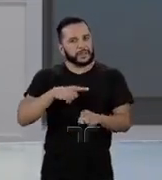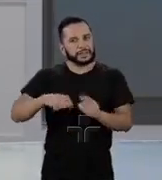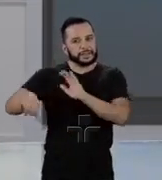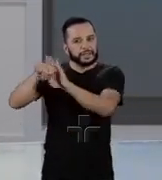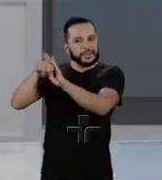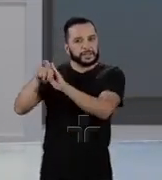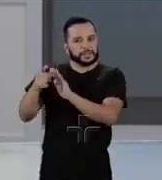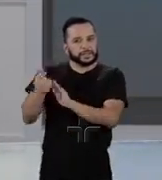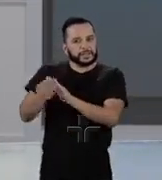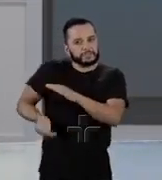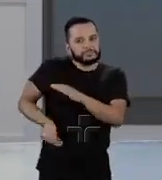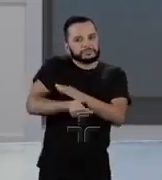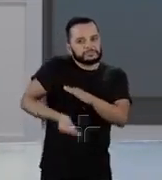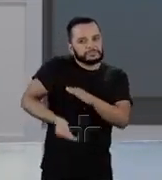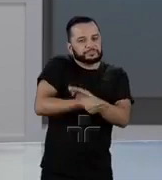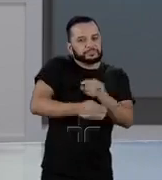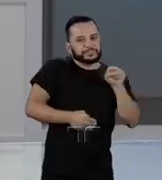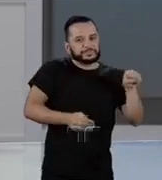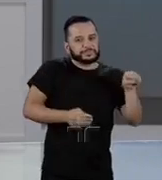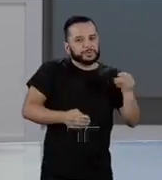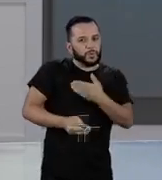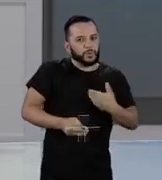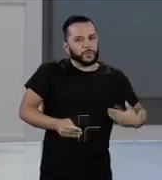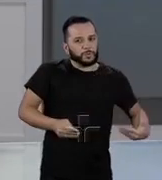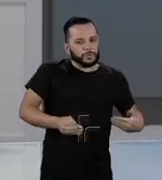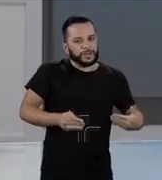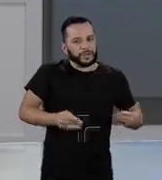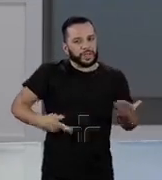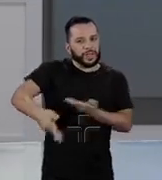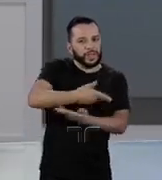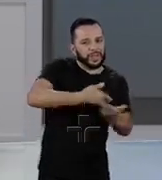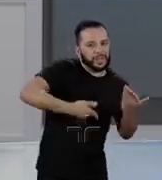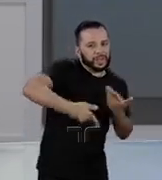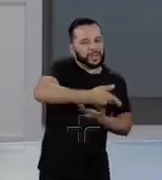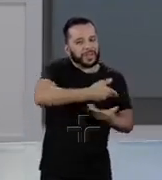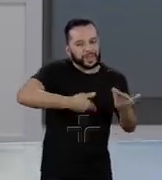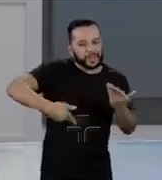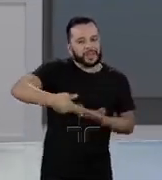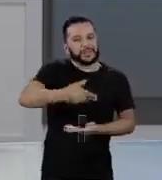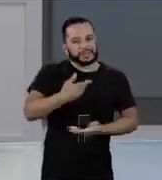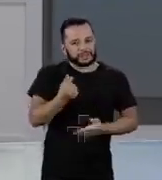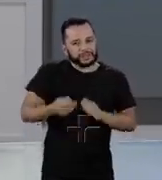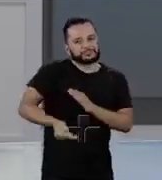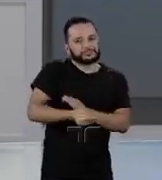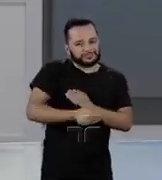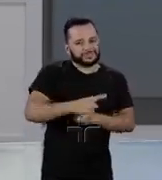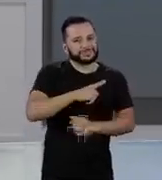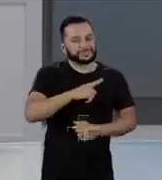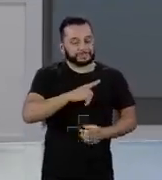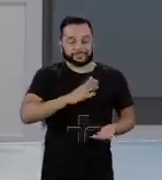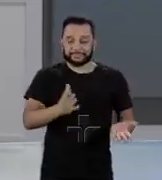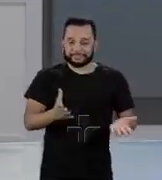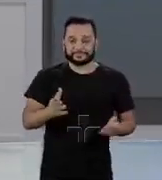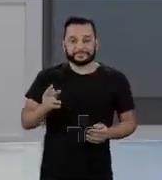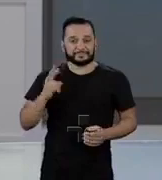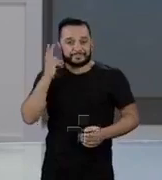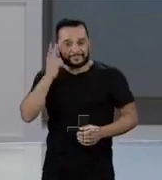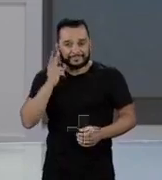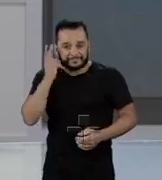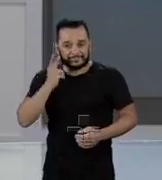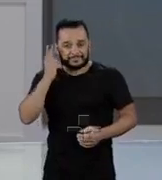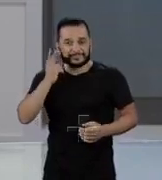Agora, essa tragédia que aconteceu com a Marielle e com o motorista dela, o Anderson Gomes, que é uma